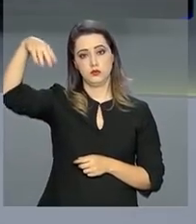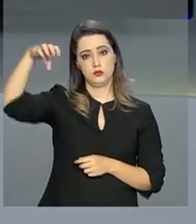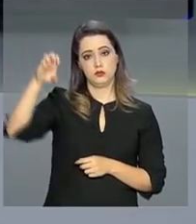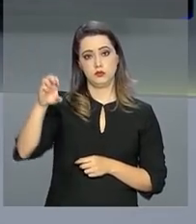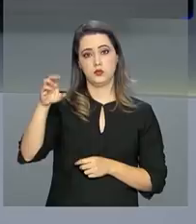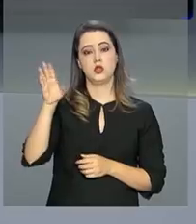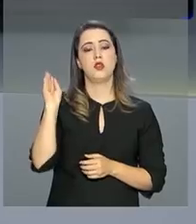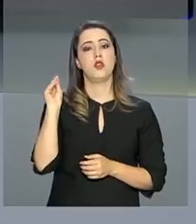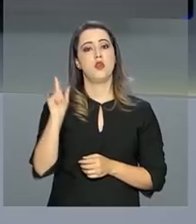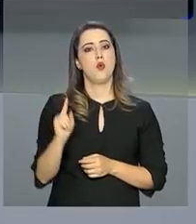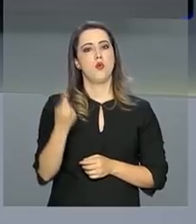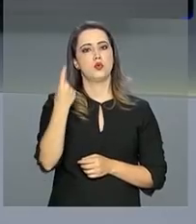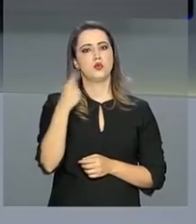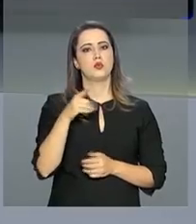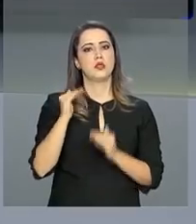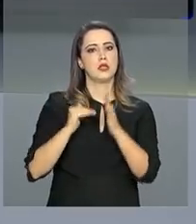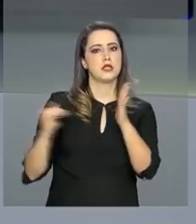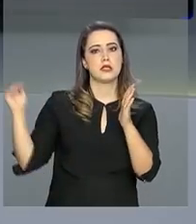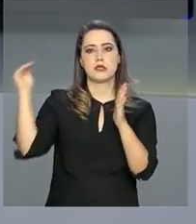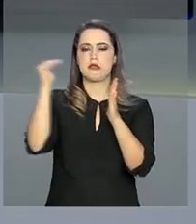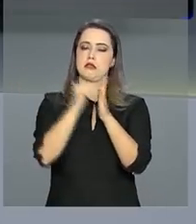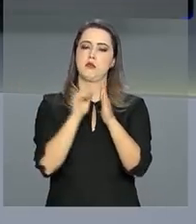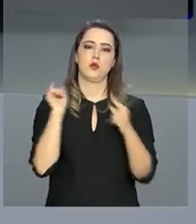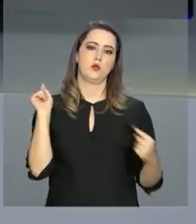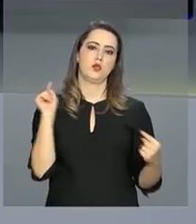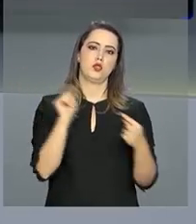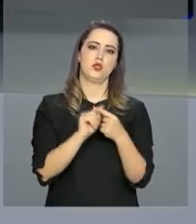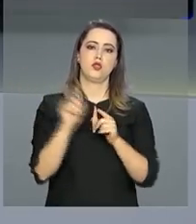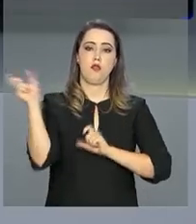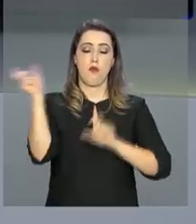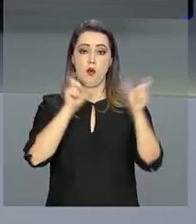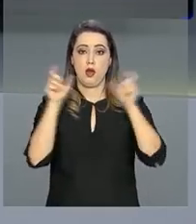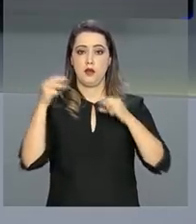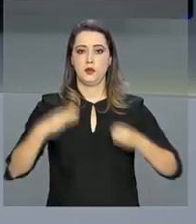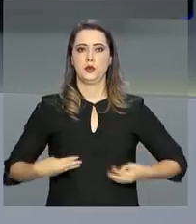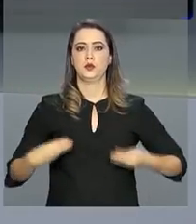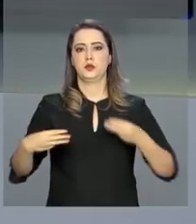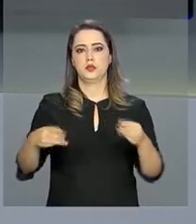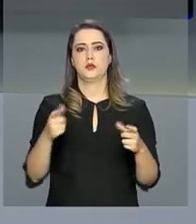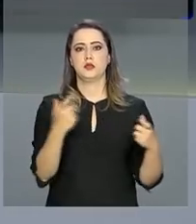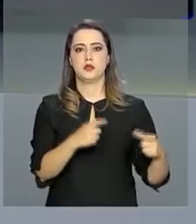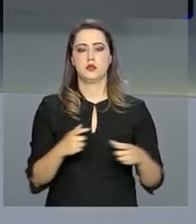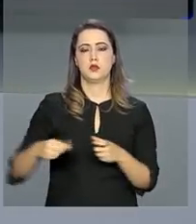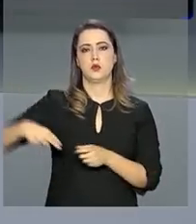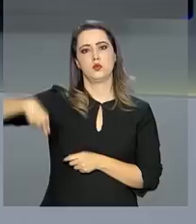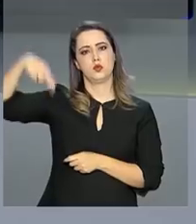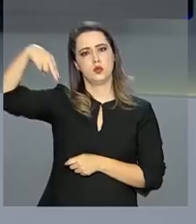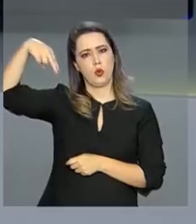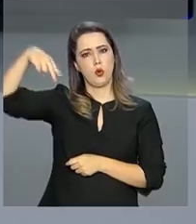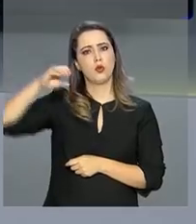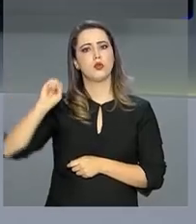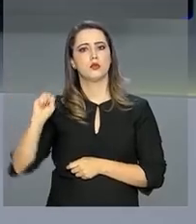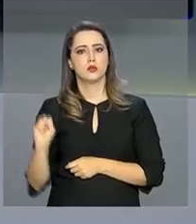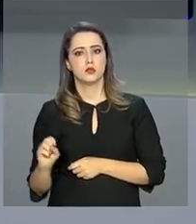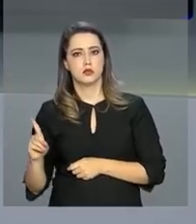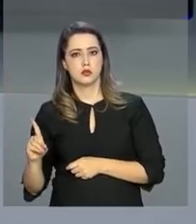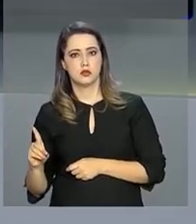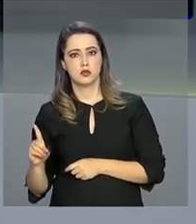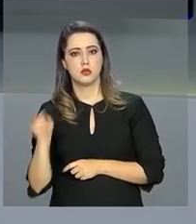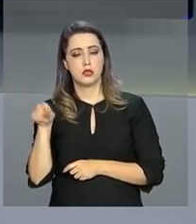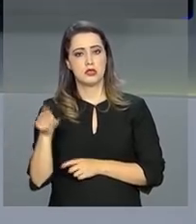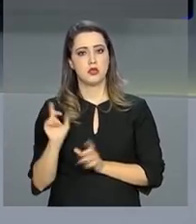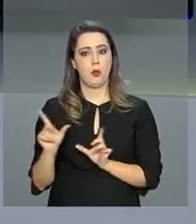ainda são as únicas que ultrapassaram a meta o alerta do ministério fica para os municípios do norte e do sudeste que